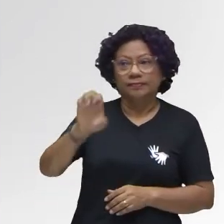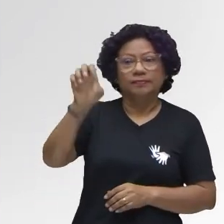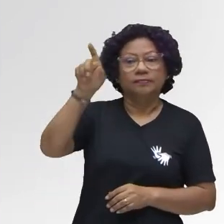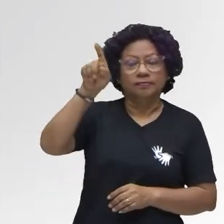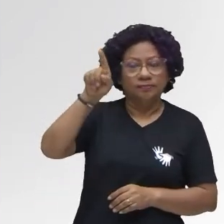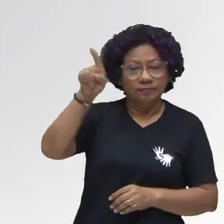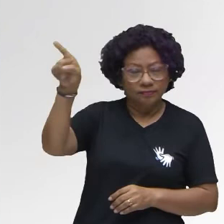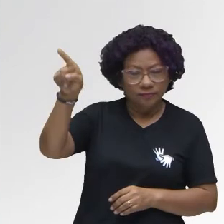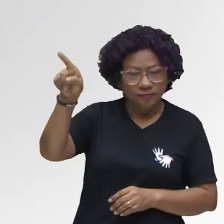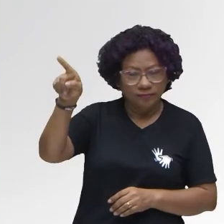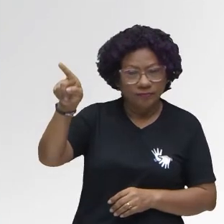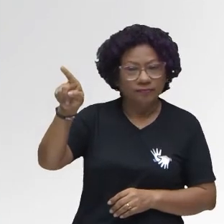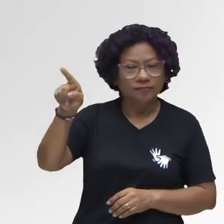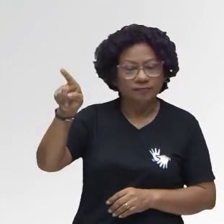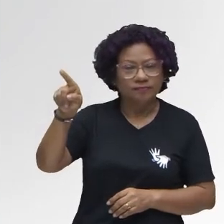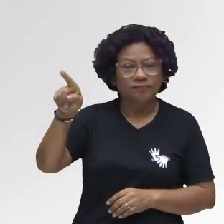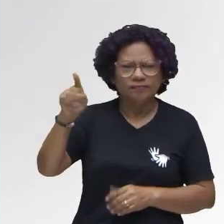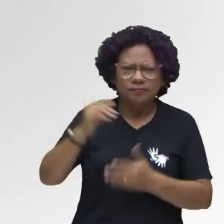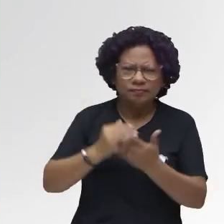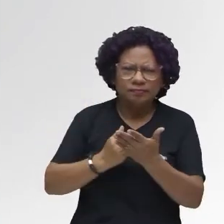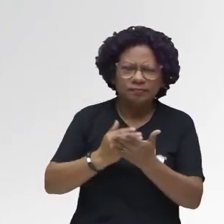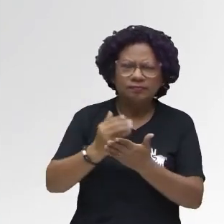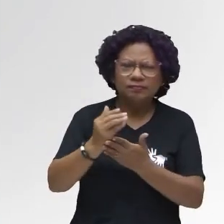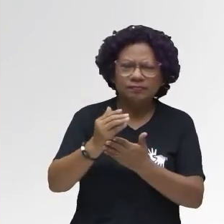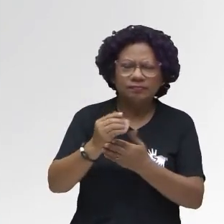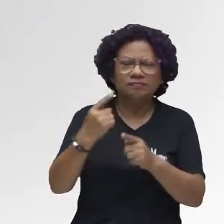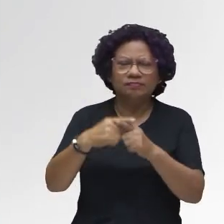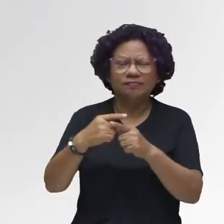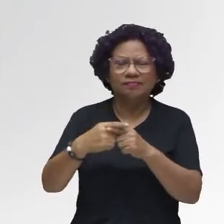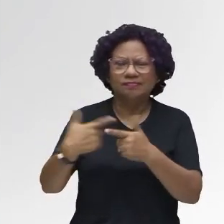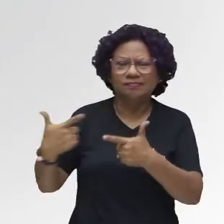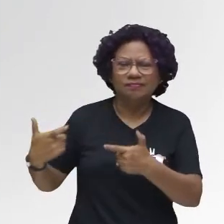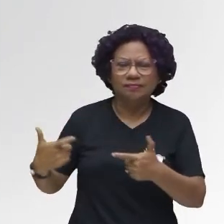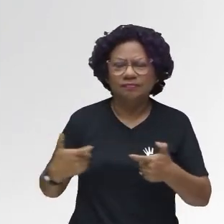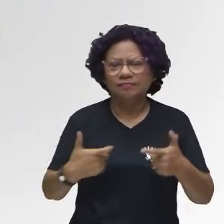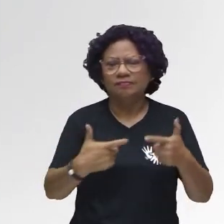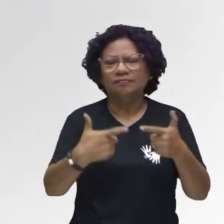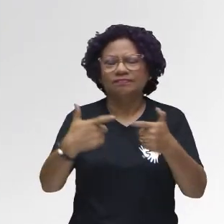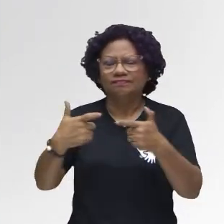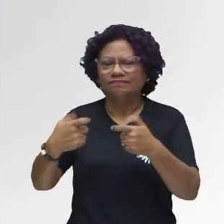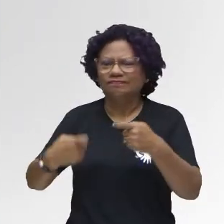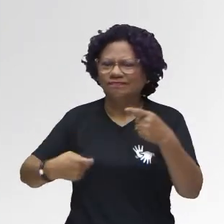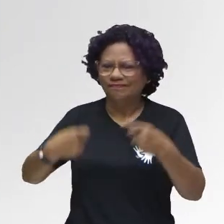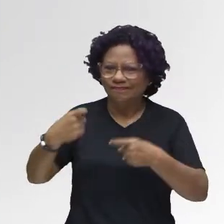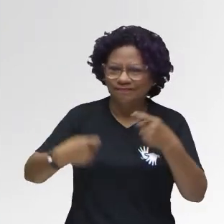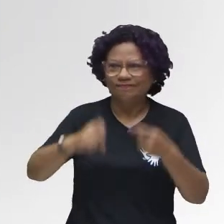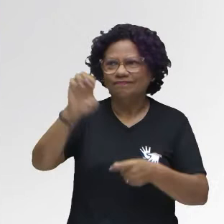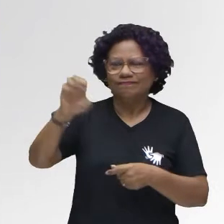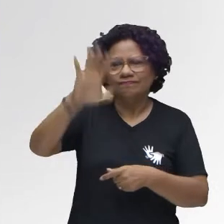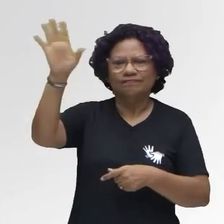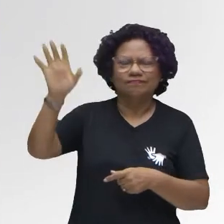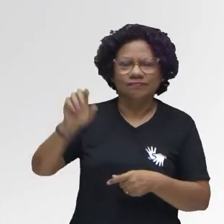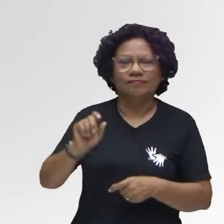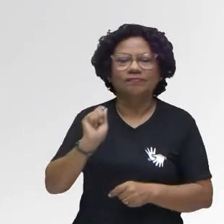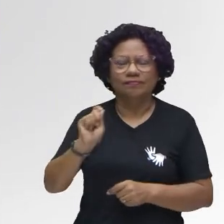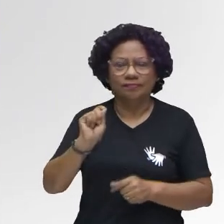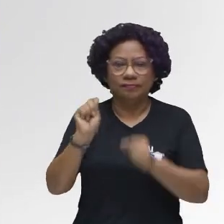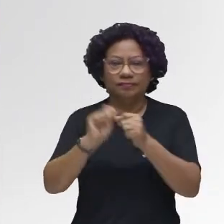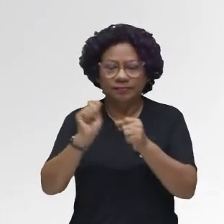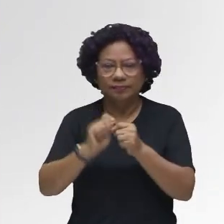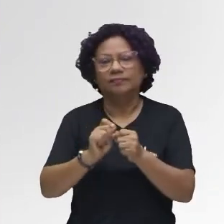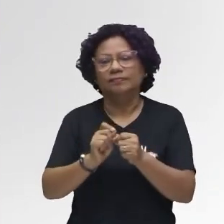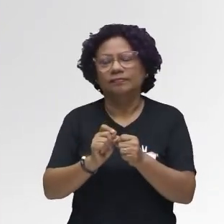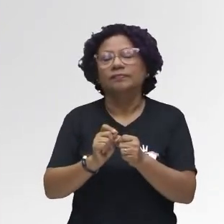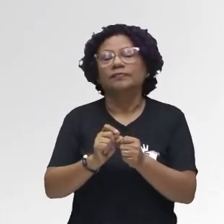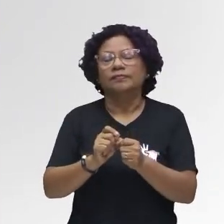foi um grande país atrativo para essas indústrias, as empresas transnacionais, porque tinha muita